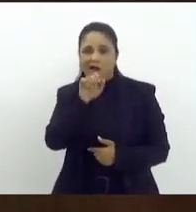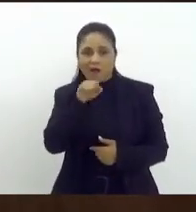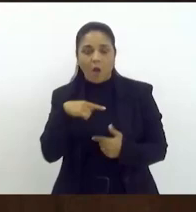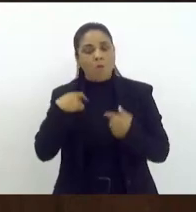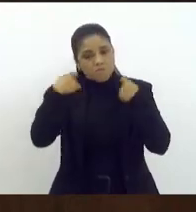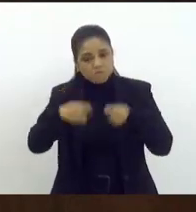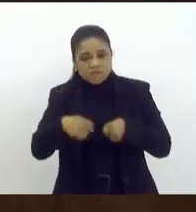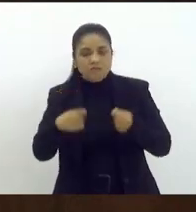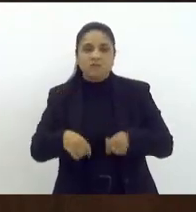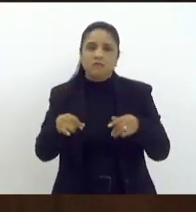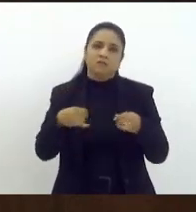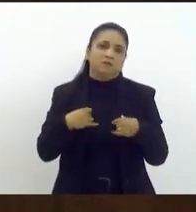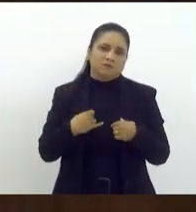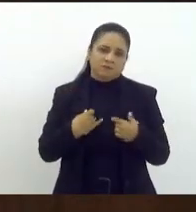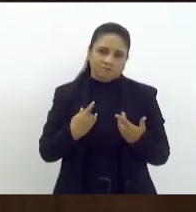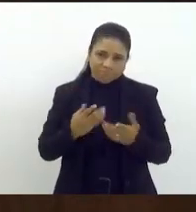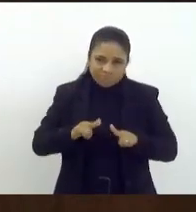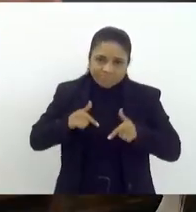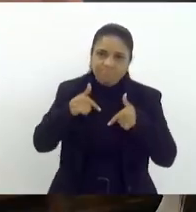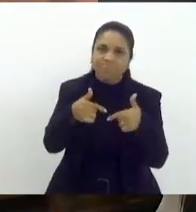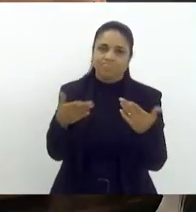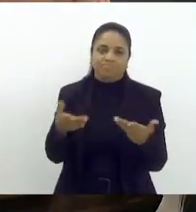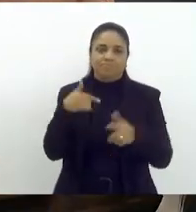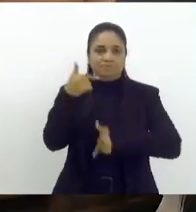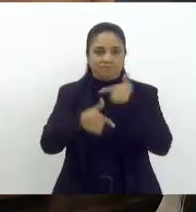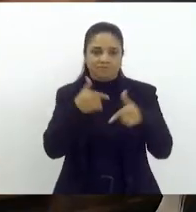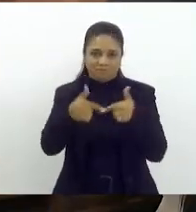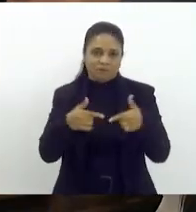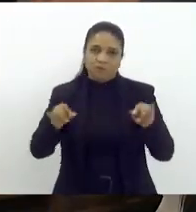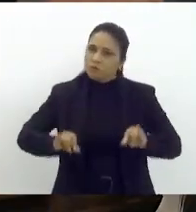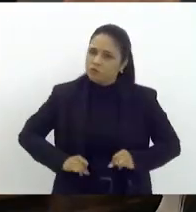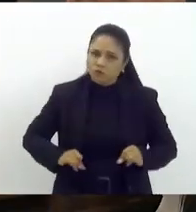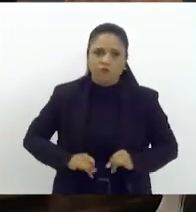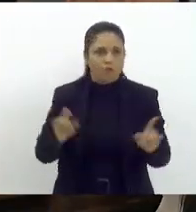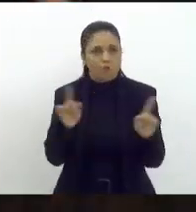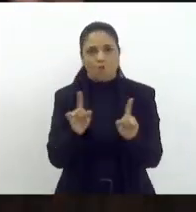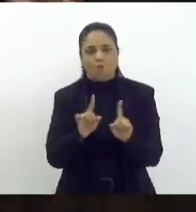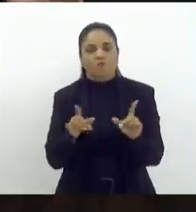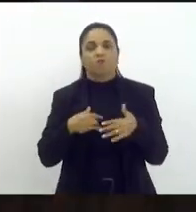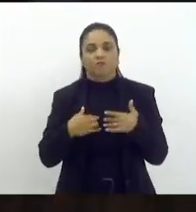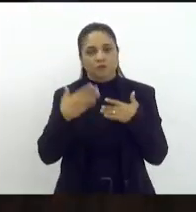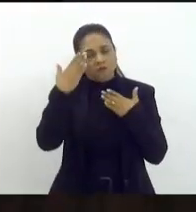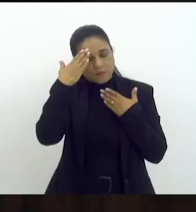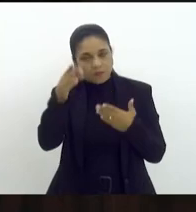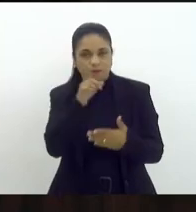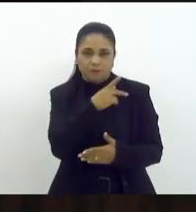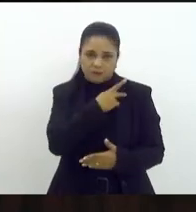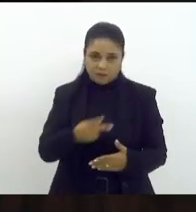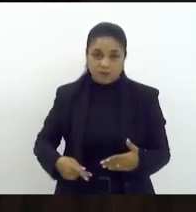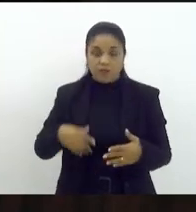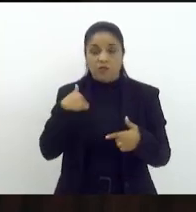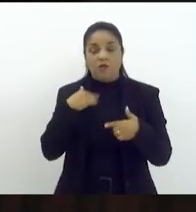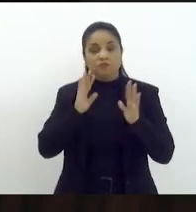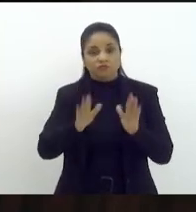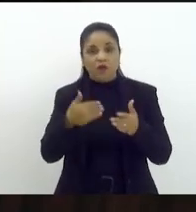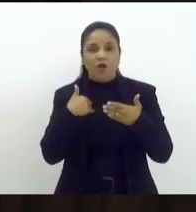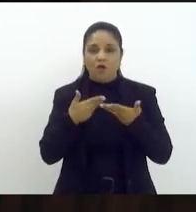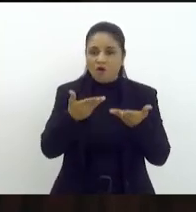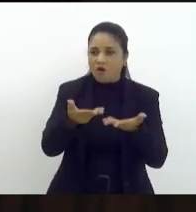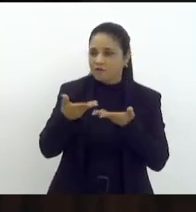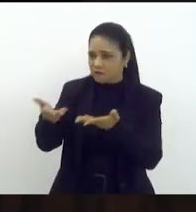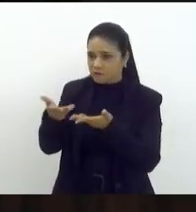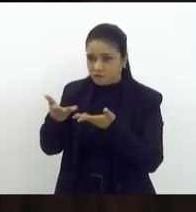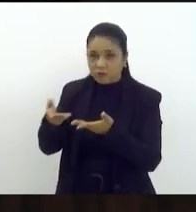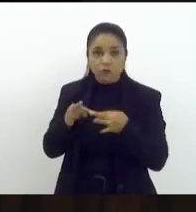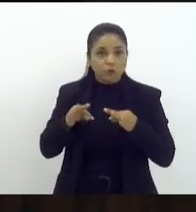prestado pela prolagos Muito obrigado Presidente e a gente já foi convidado todos os nobres deputados